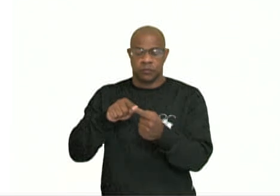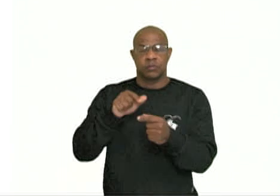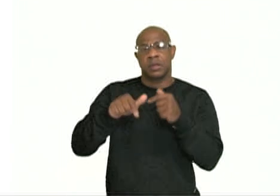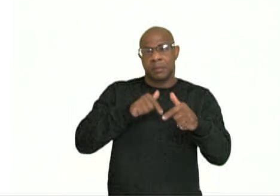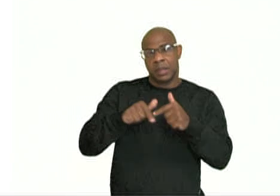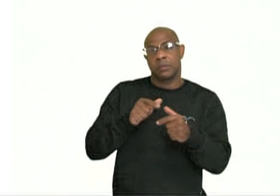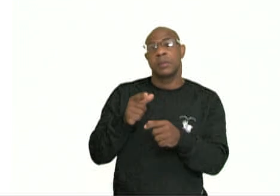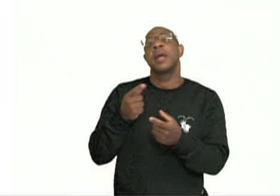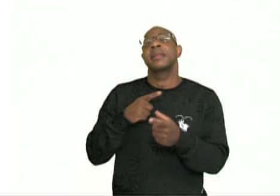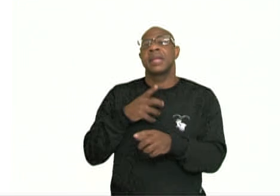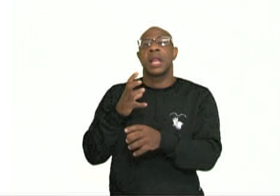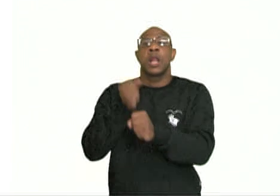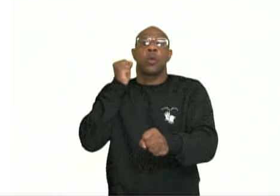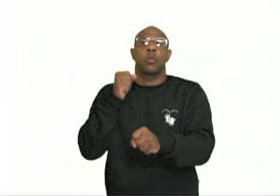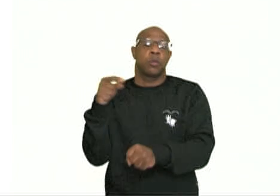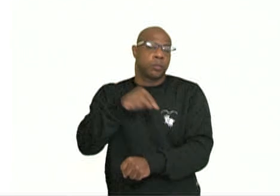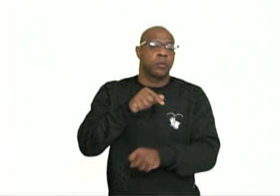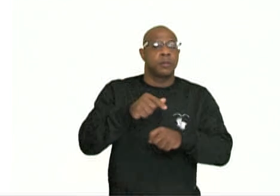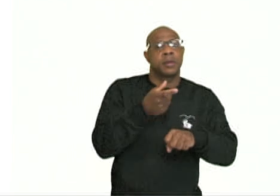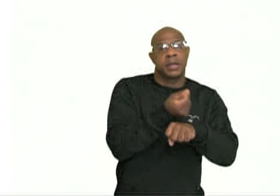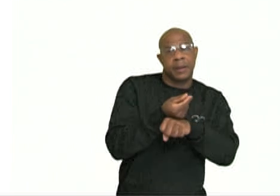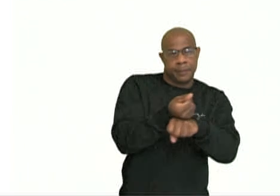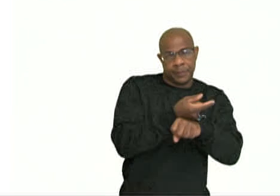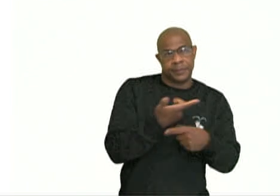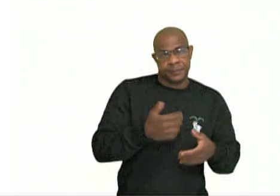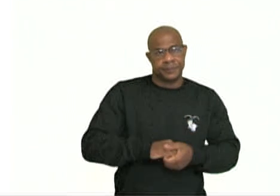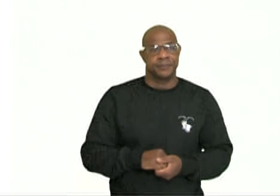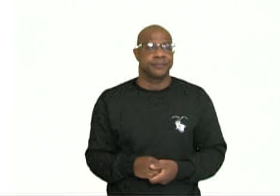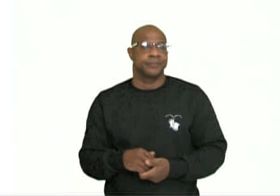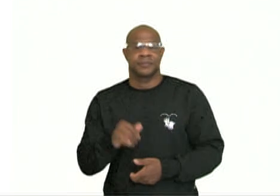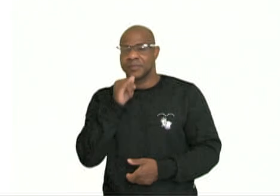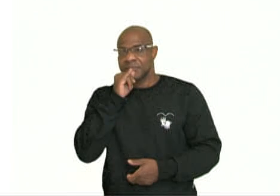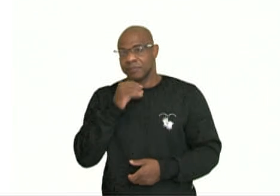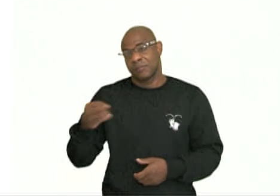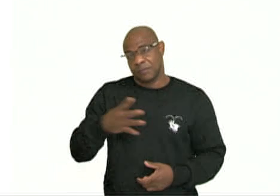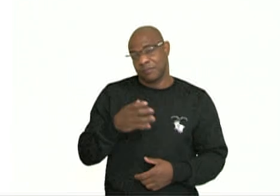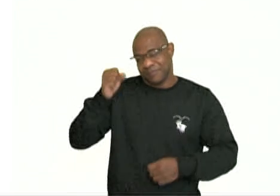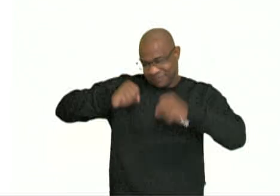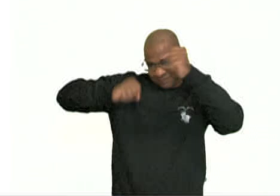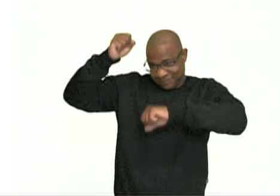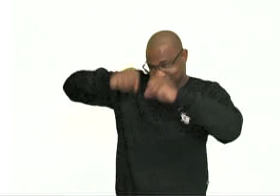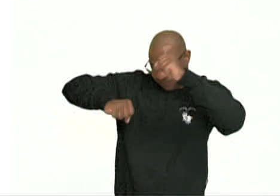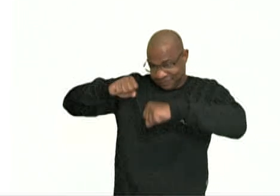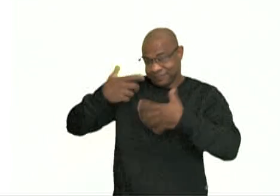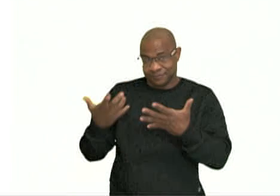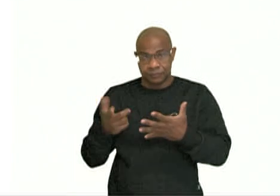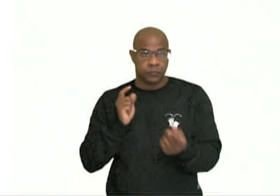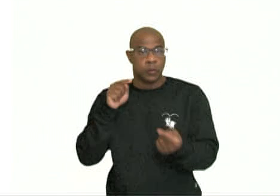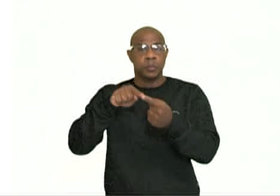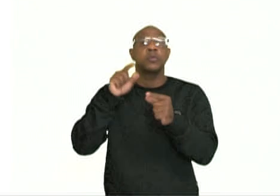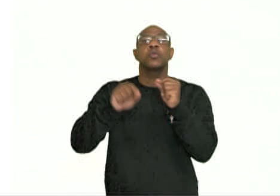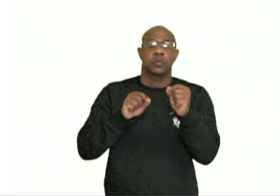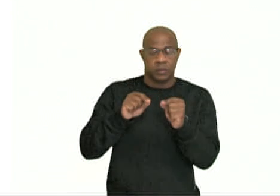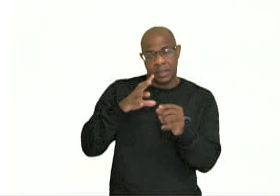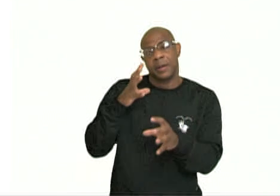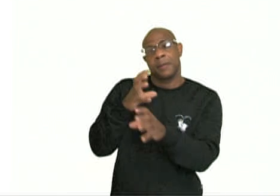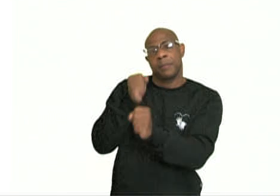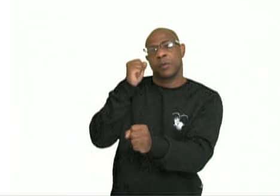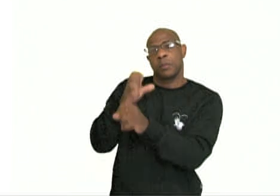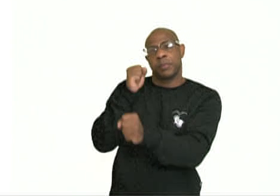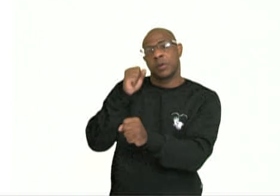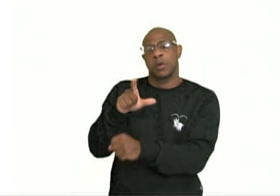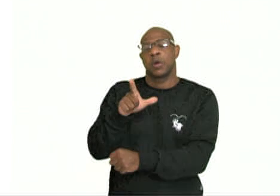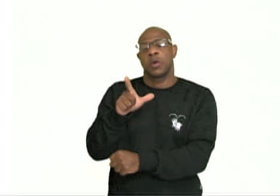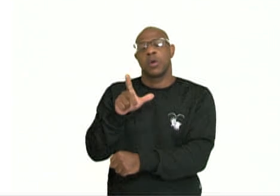lucro ao capitalista. Então, nessa nova forma industrial que está surgindo, o objetivo sempre é gerar lucro ao capitalismo e